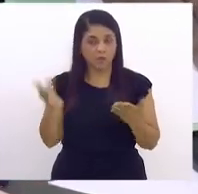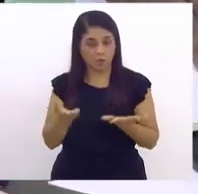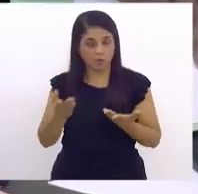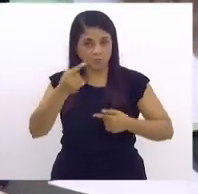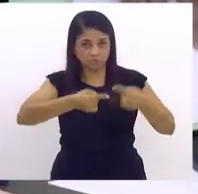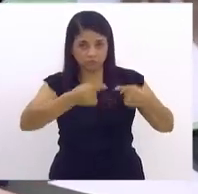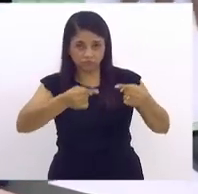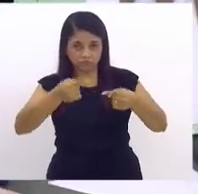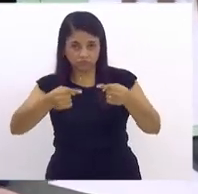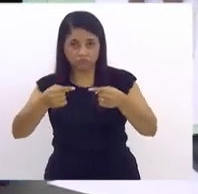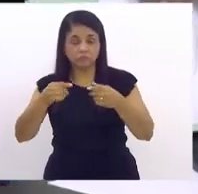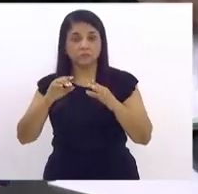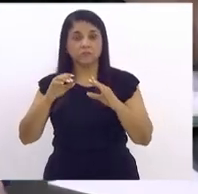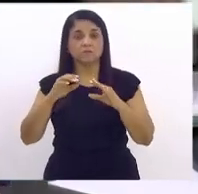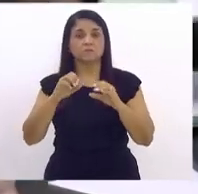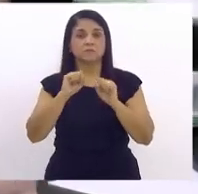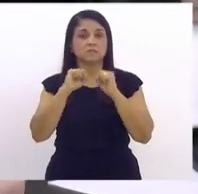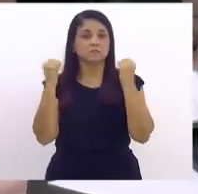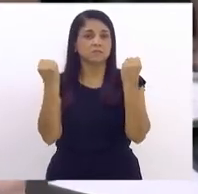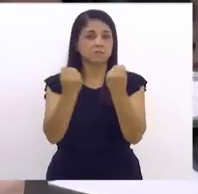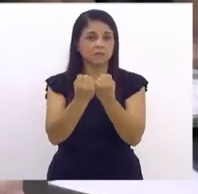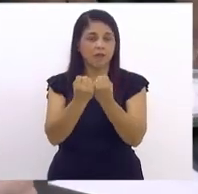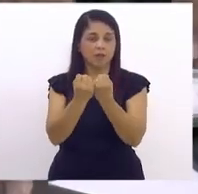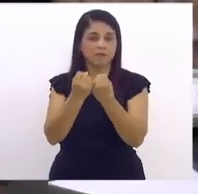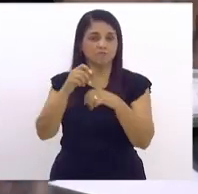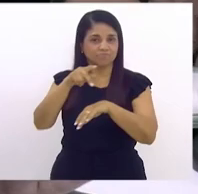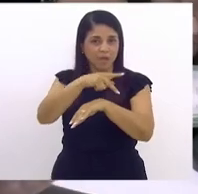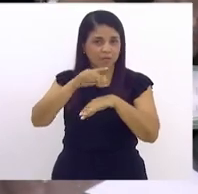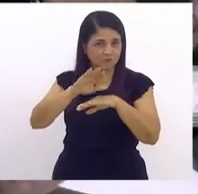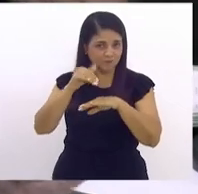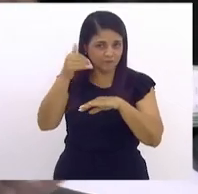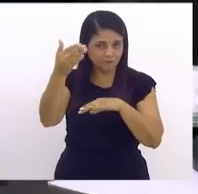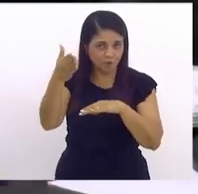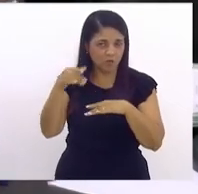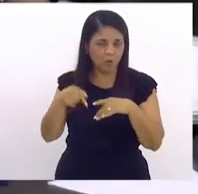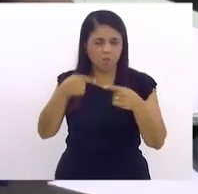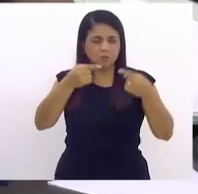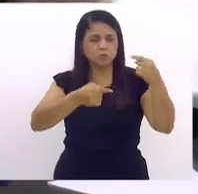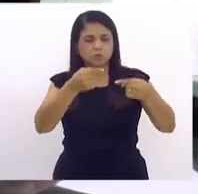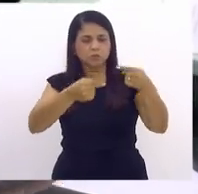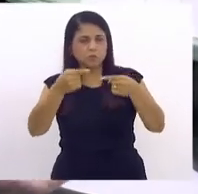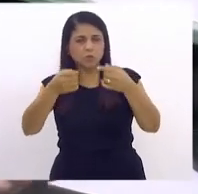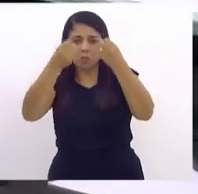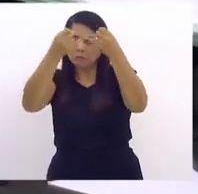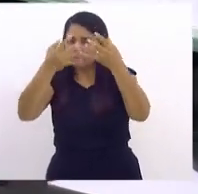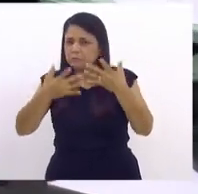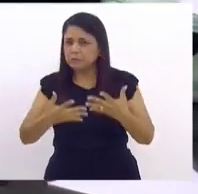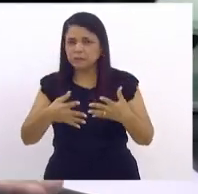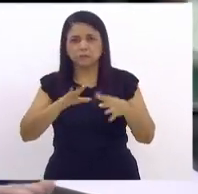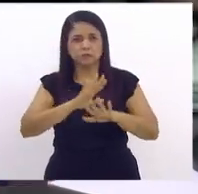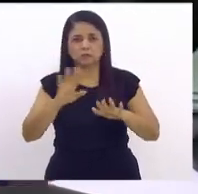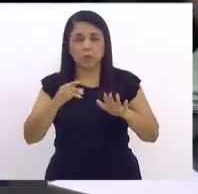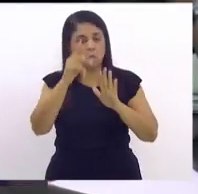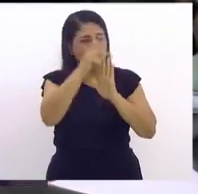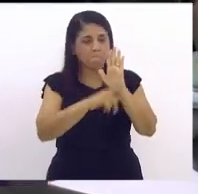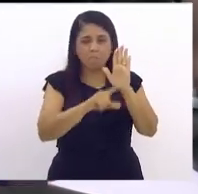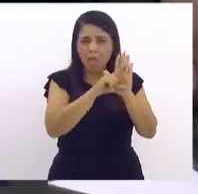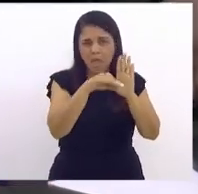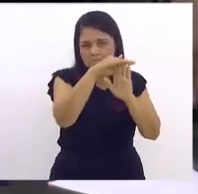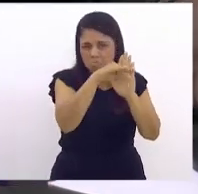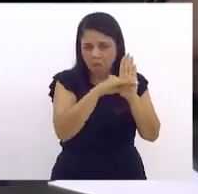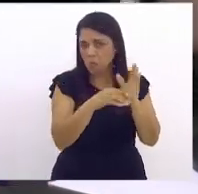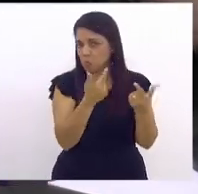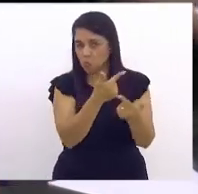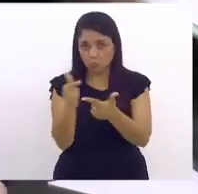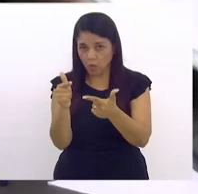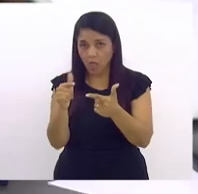de um seminário internacional e se predispôs a vir fazer uma discussão preliminar só. Não tem nada, não há PL, não há nada em pauta, mas é